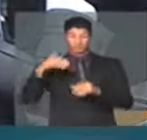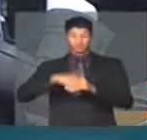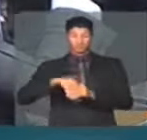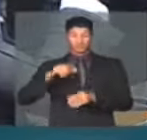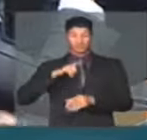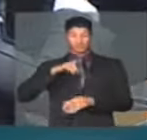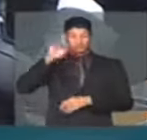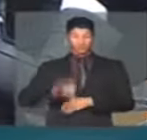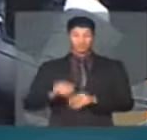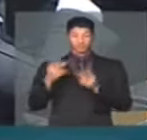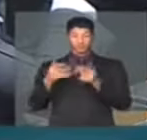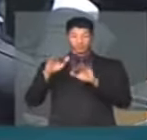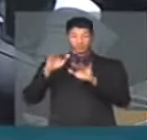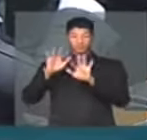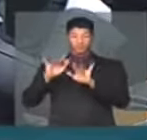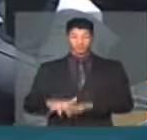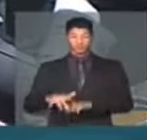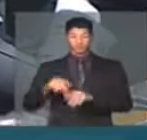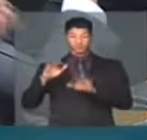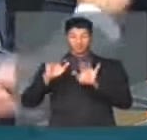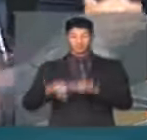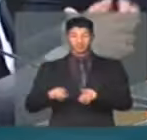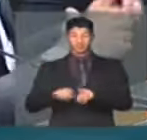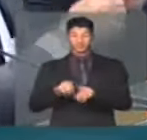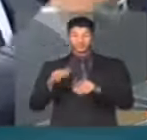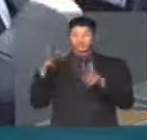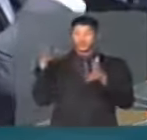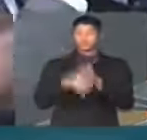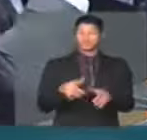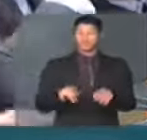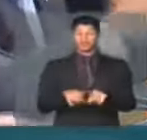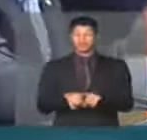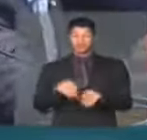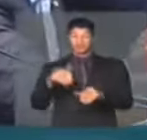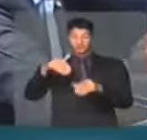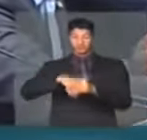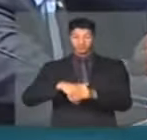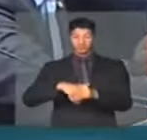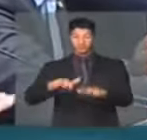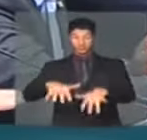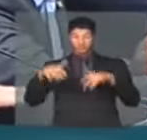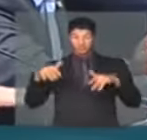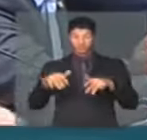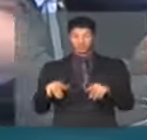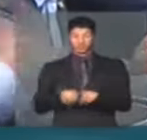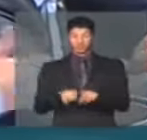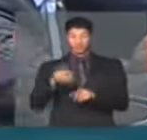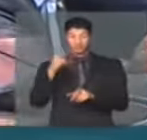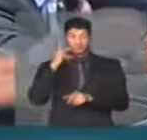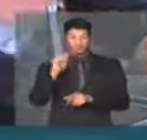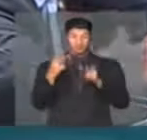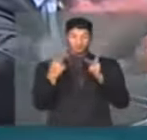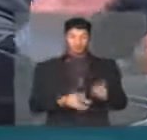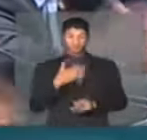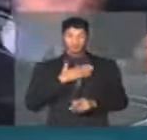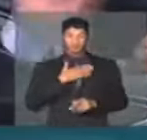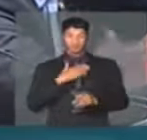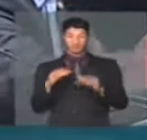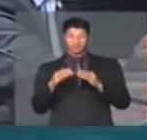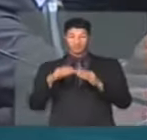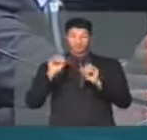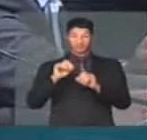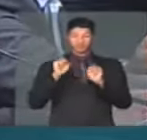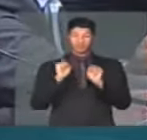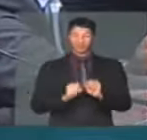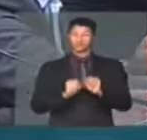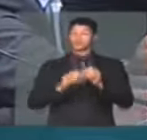vou ter o direito, como relator daquela matéria, de interromper também as votações de plenário para que um projeto meu na Comissão